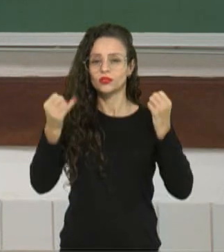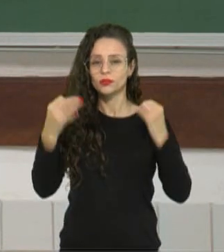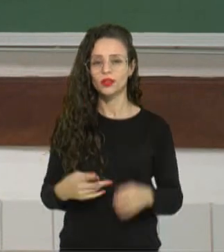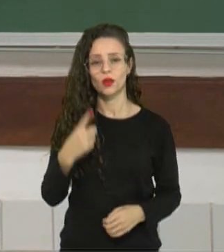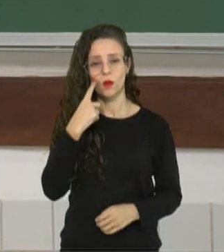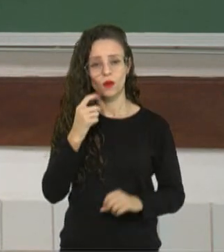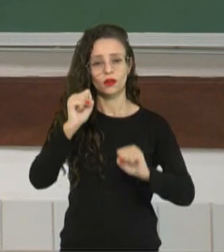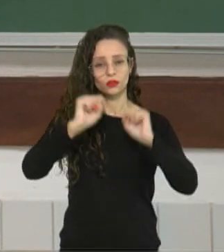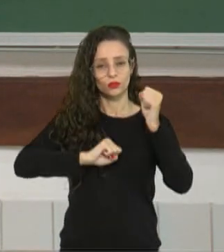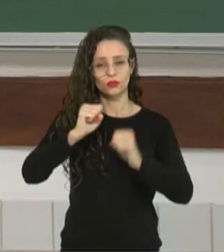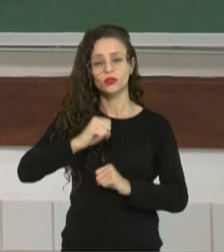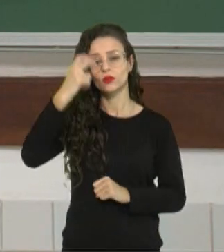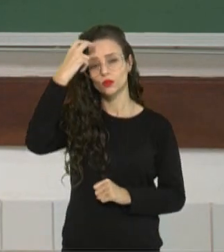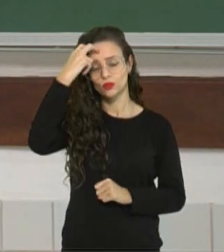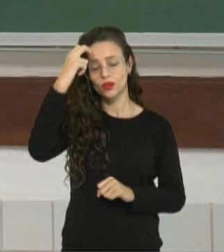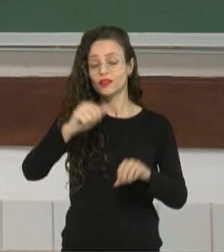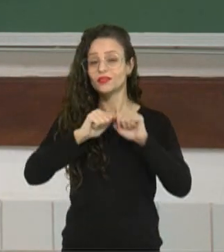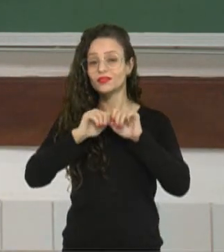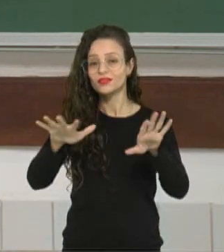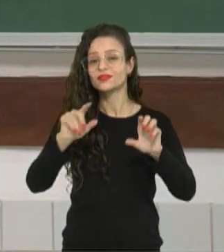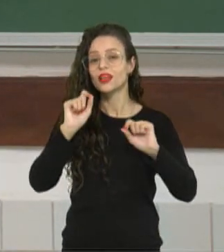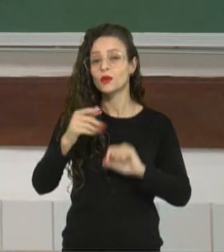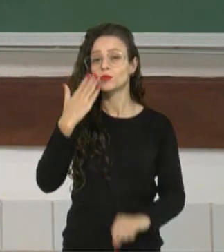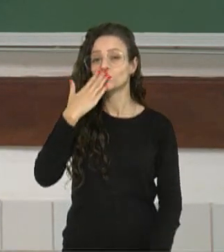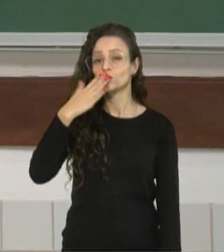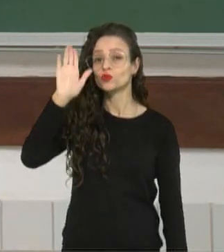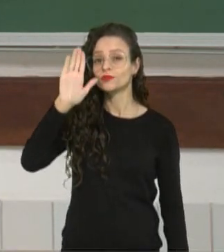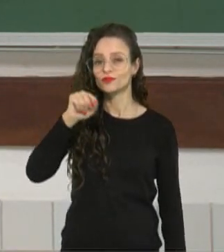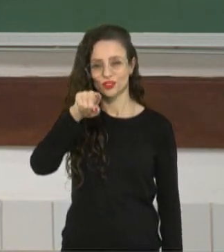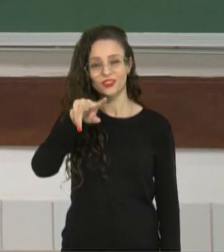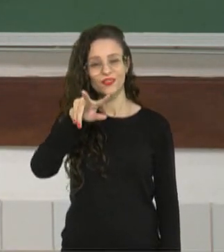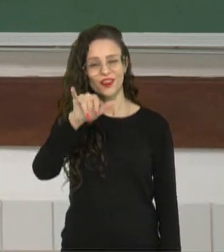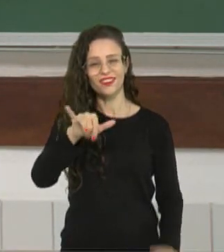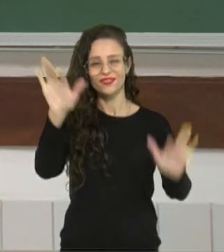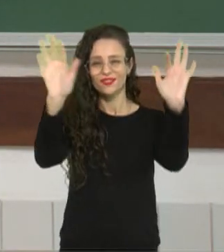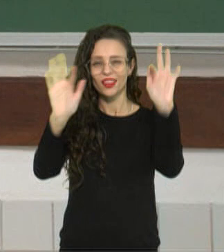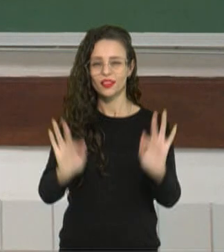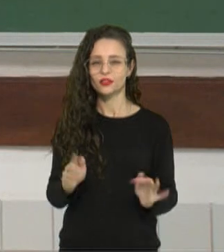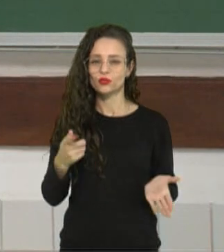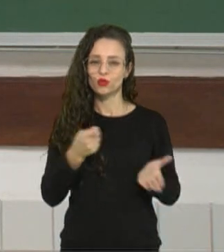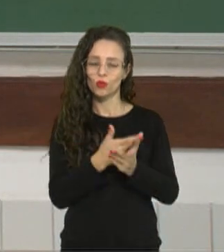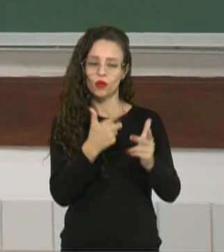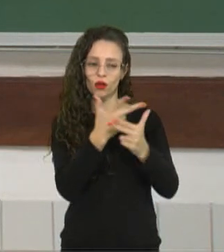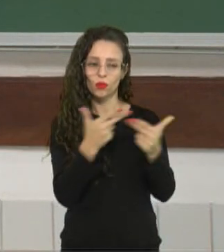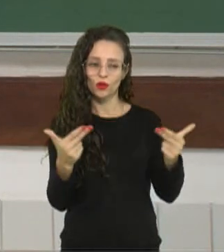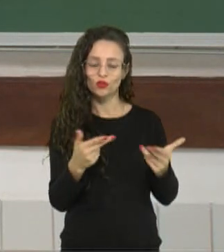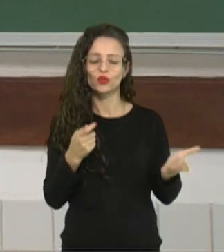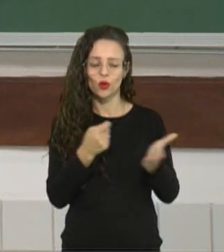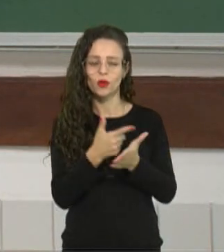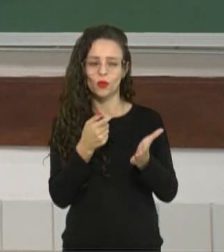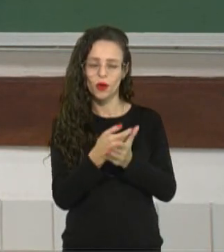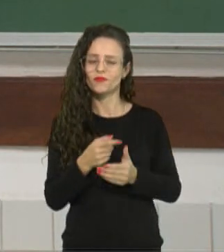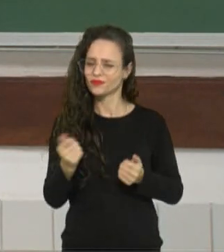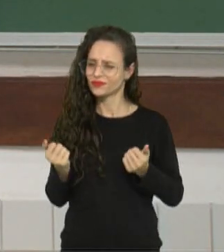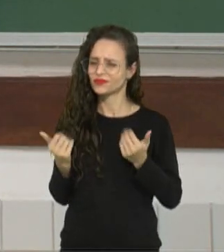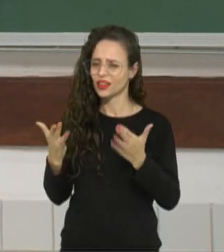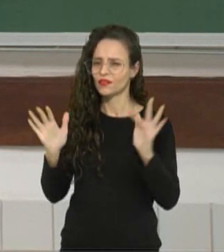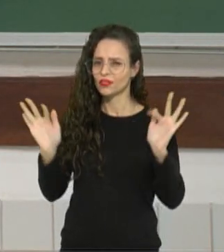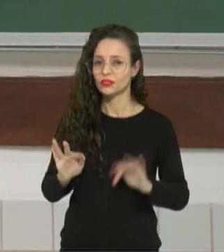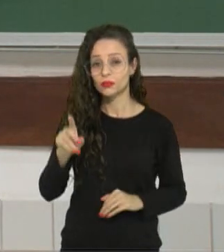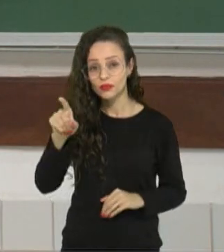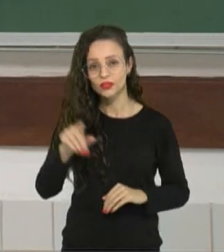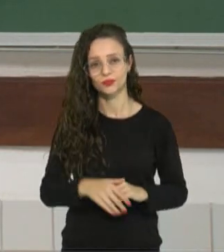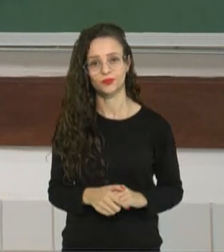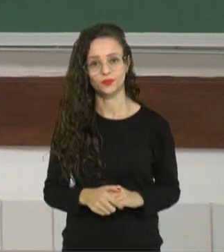só, a indústria cultural ela faz o seguinte, ela promete que você vai ser feliz comprando alguma coisa ou consumindo um produto da indústria